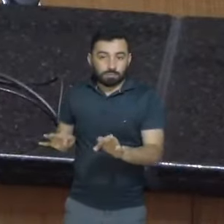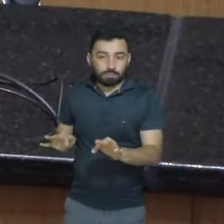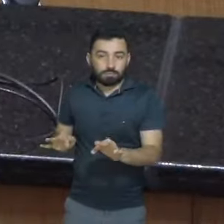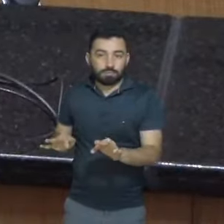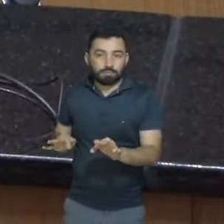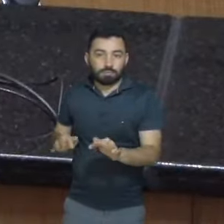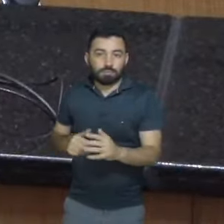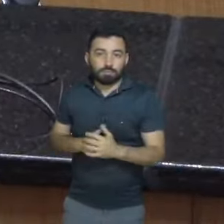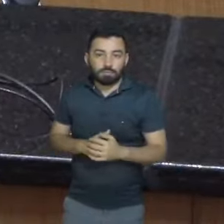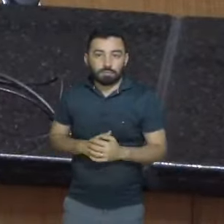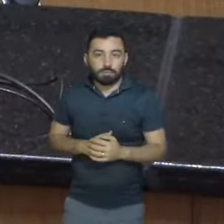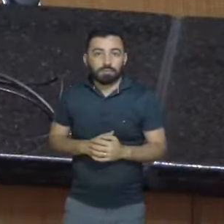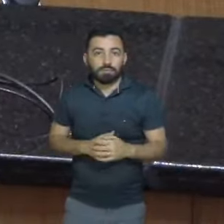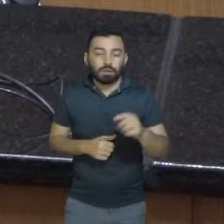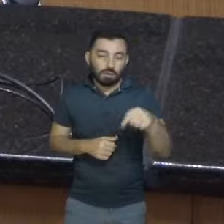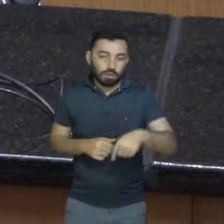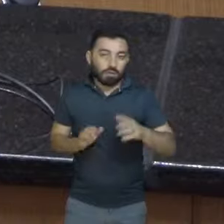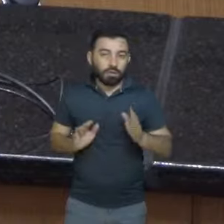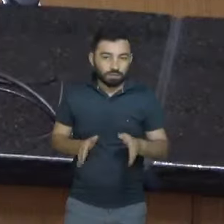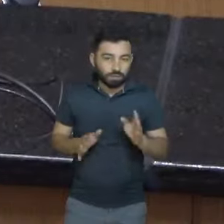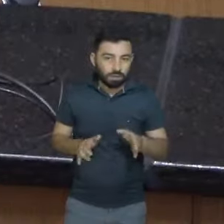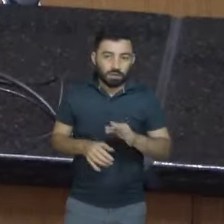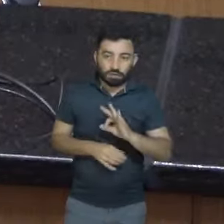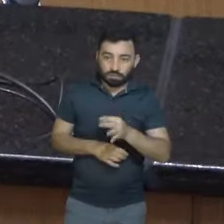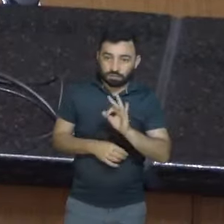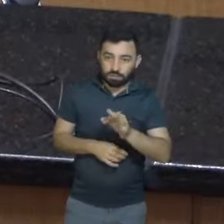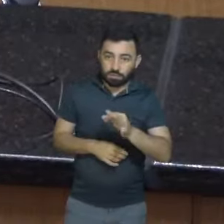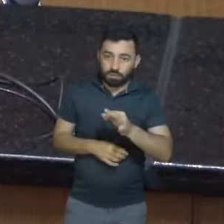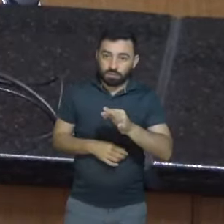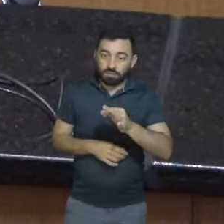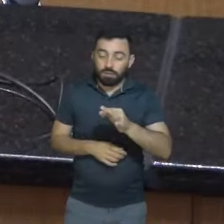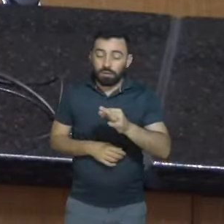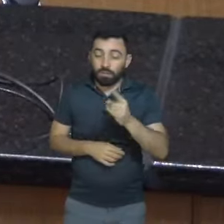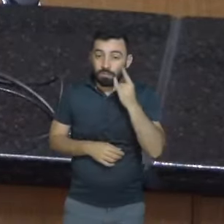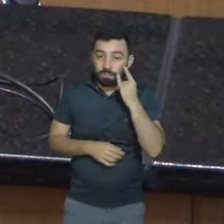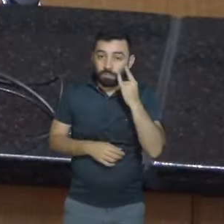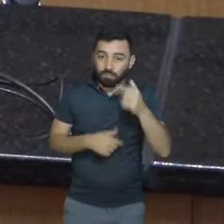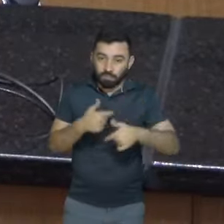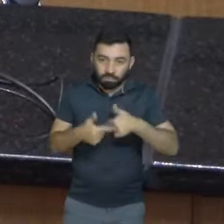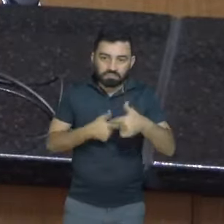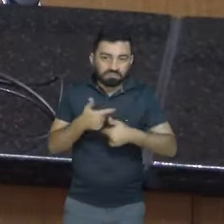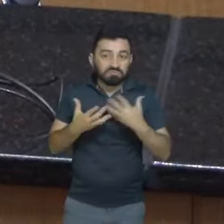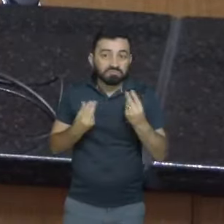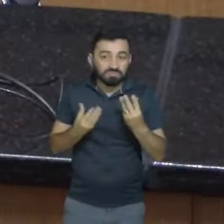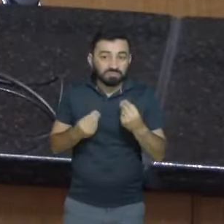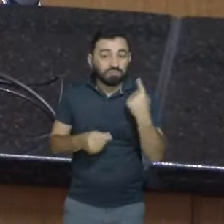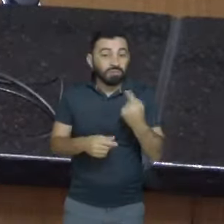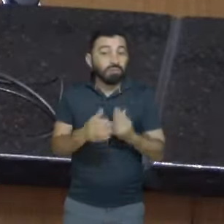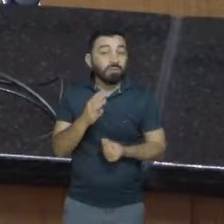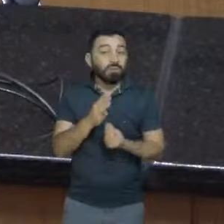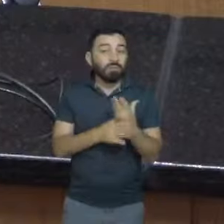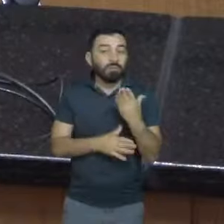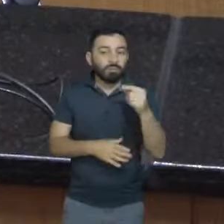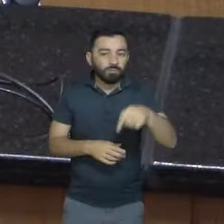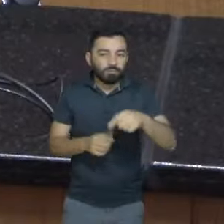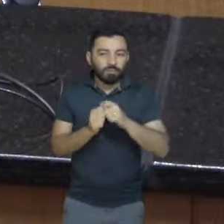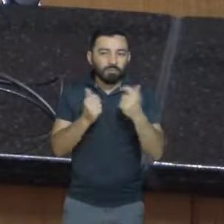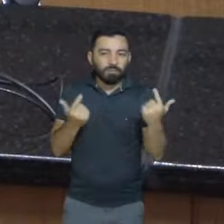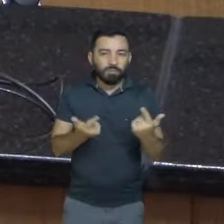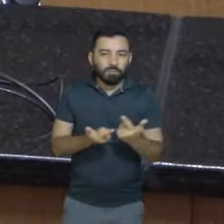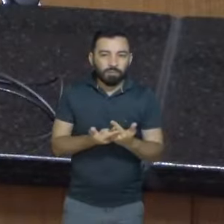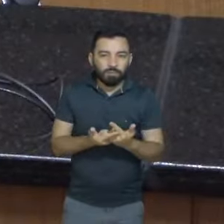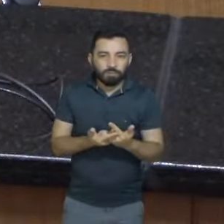Nós trabalhamos esta casa, o deputado Mauro de Nadal trabalhou bastante, nós trabalhamos bastante, quando nós criamos, foi esta casa que criou